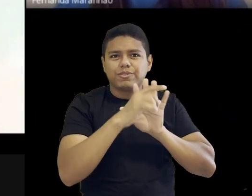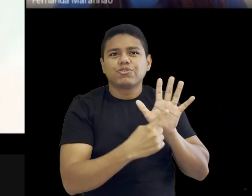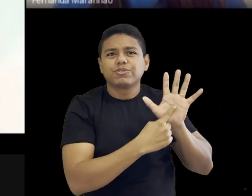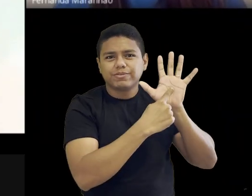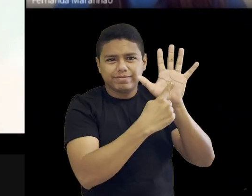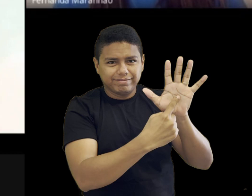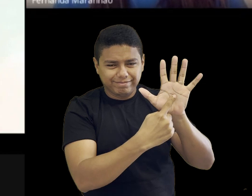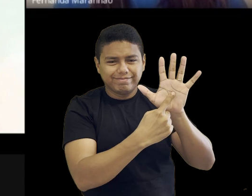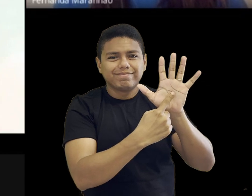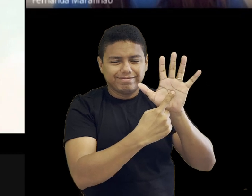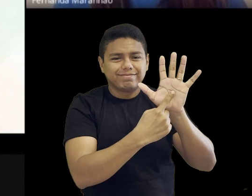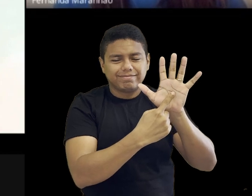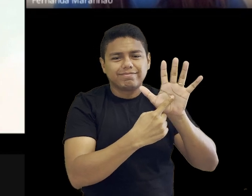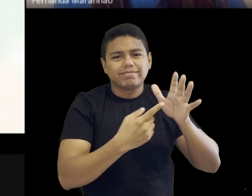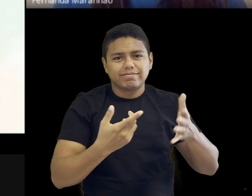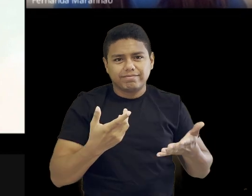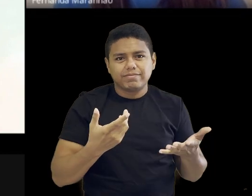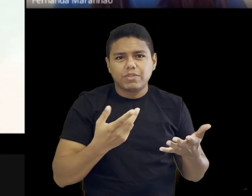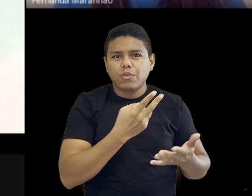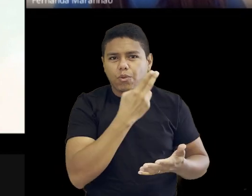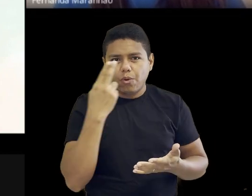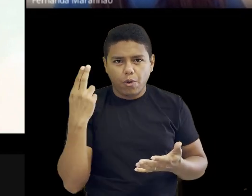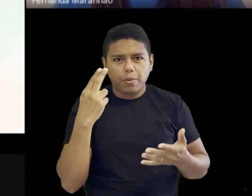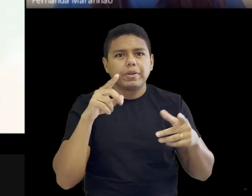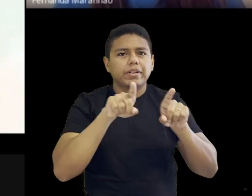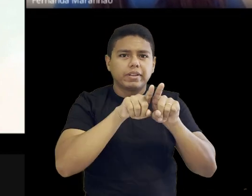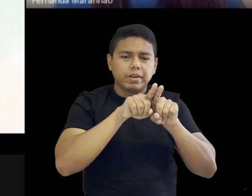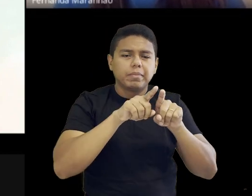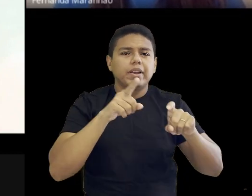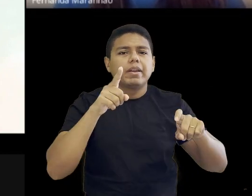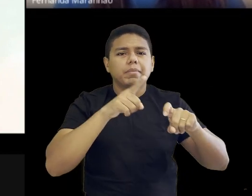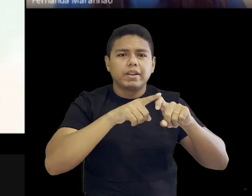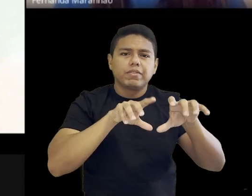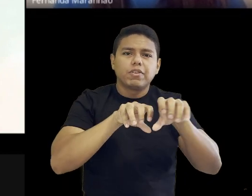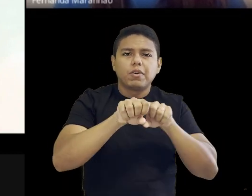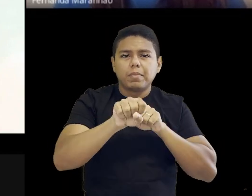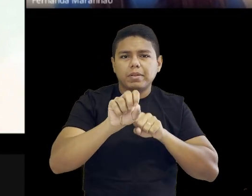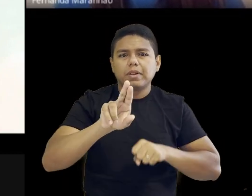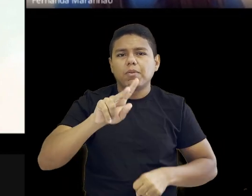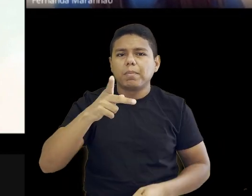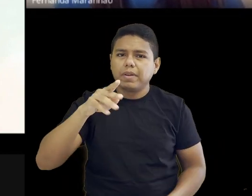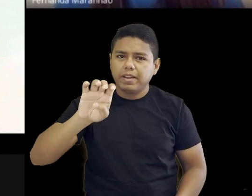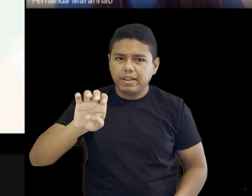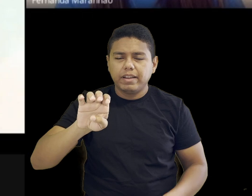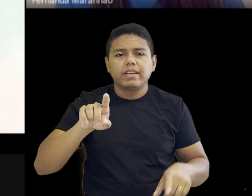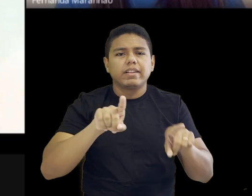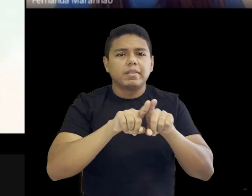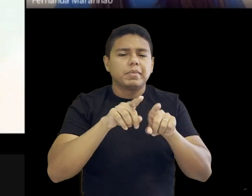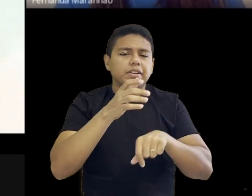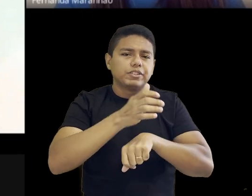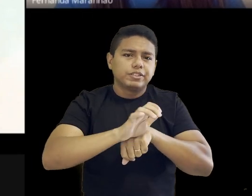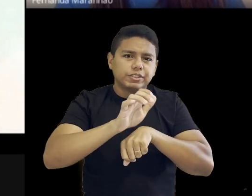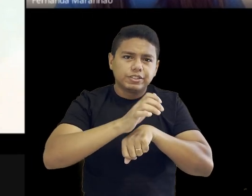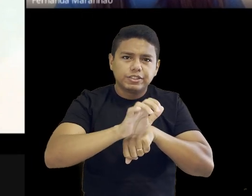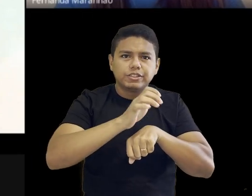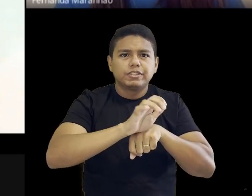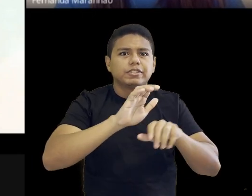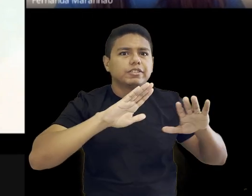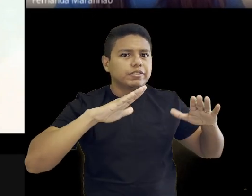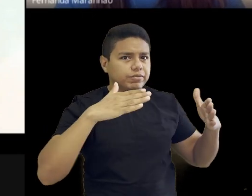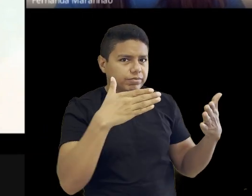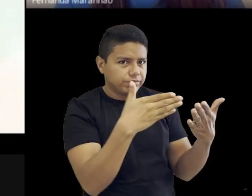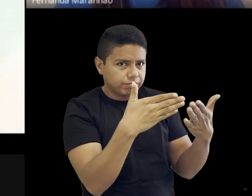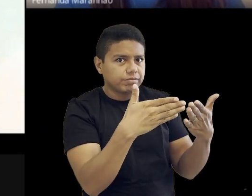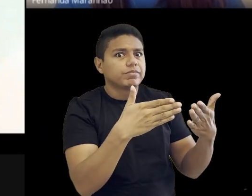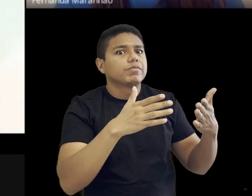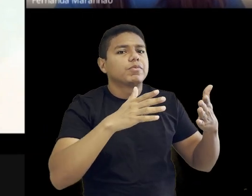Essa é a minha apresentação, estamos no slide com o meu currículo. Sou Fernanda Maranhão, médica formada pela Universidade de Pernambuco, fiz residência